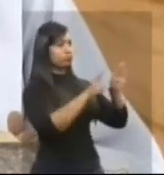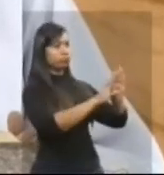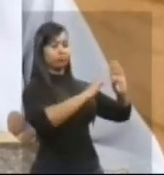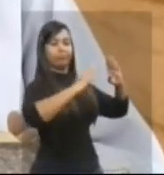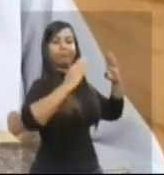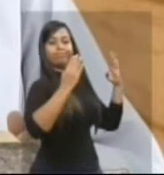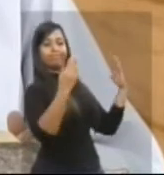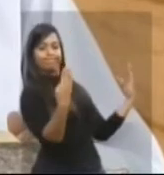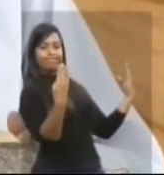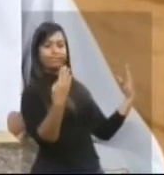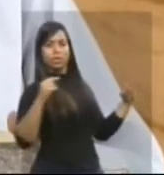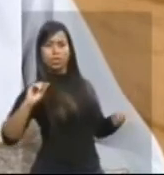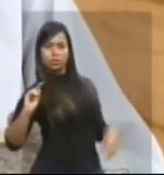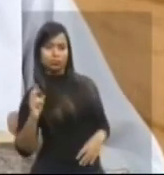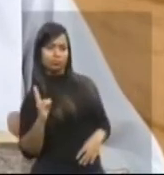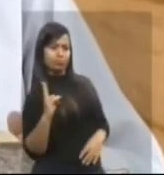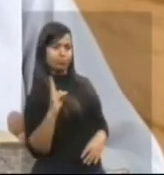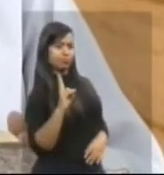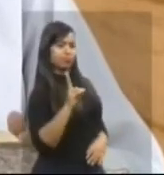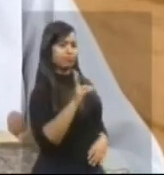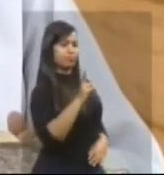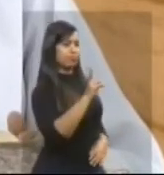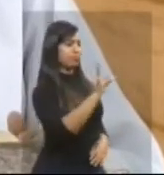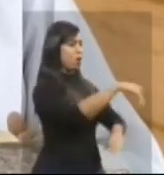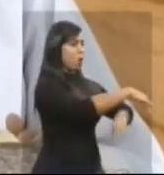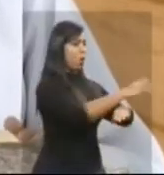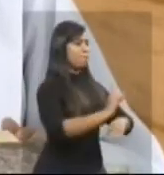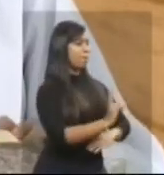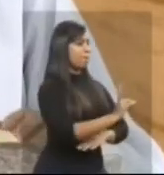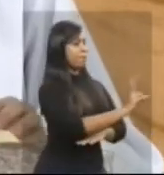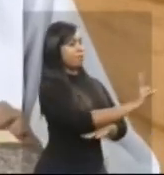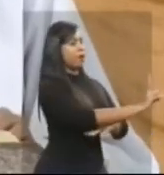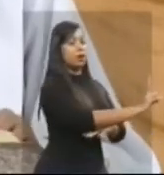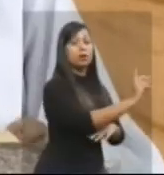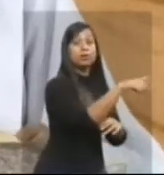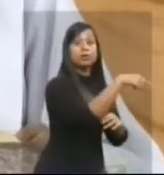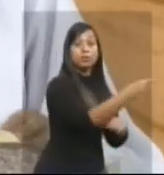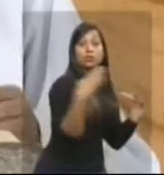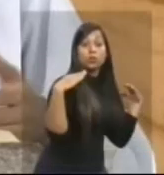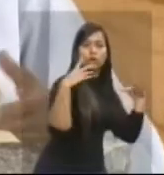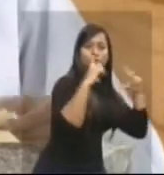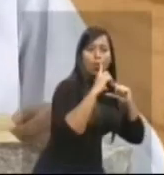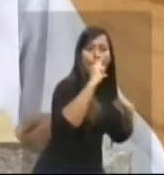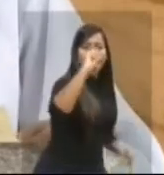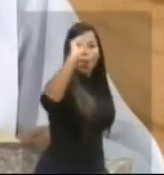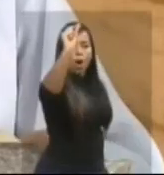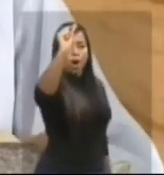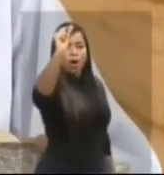sozinho. Eles saíram, caminharam por uma rua e logo depois o anjo o